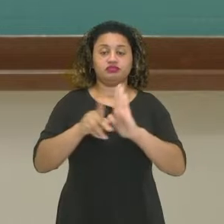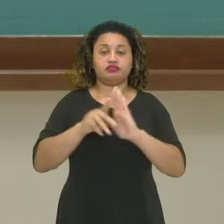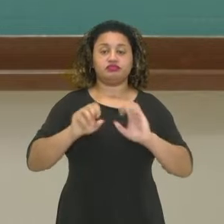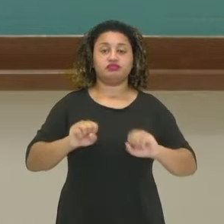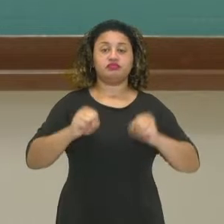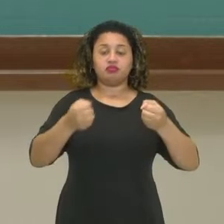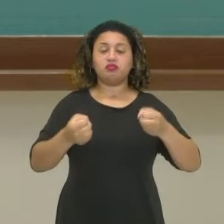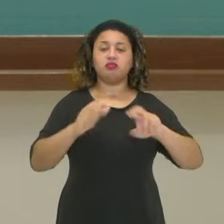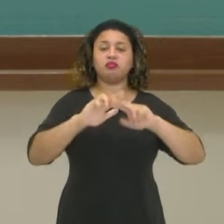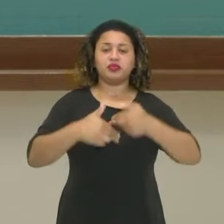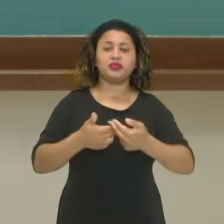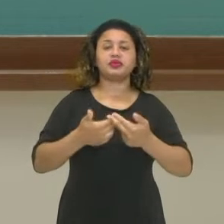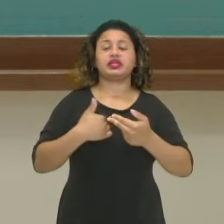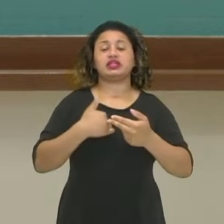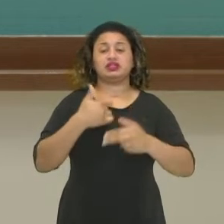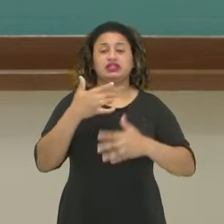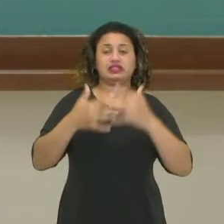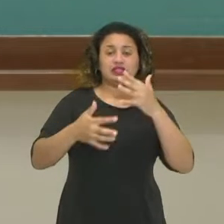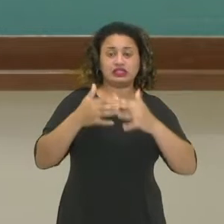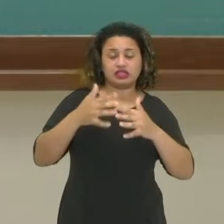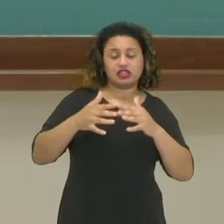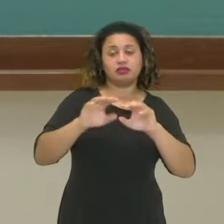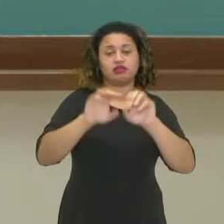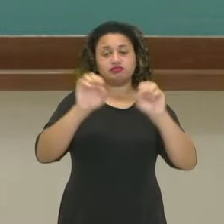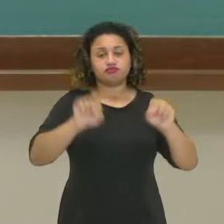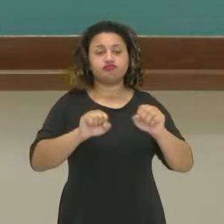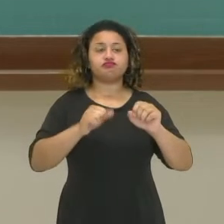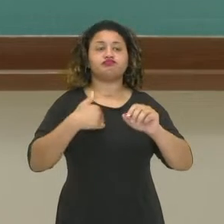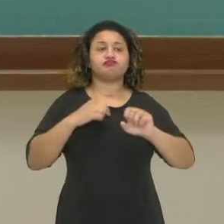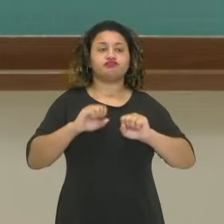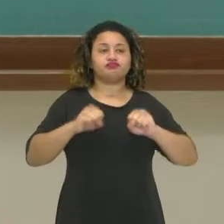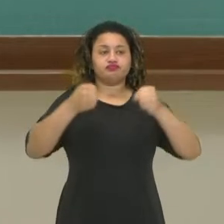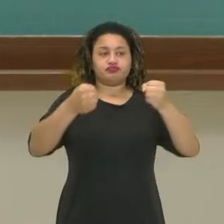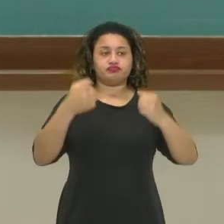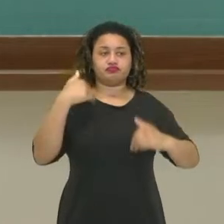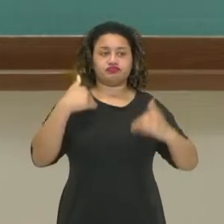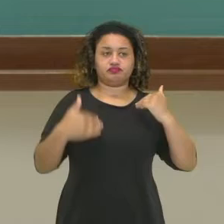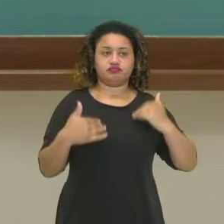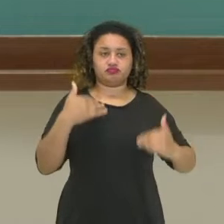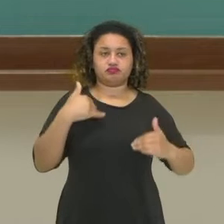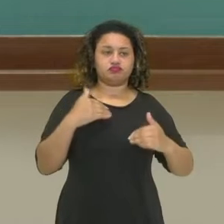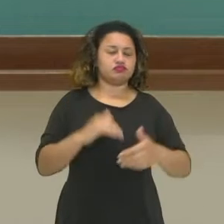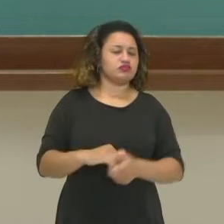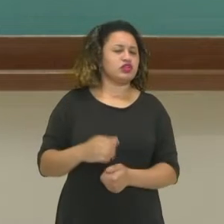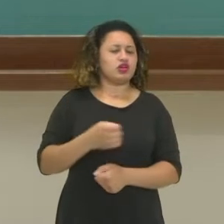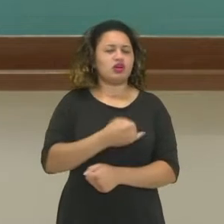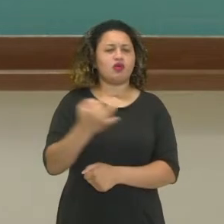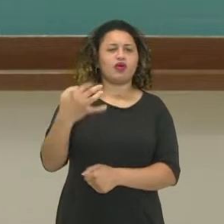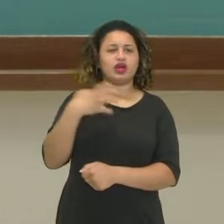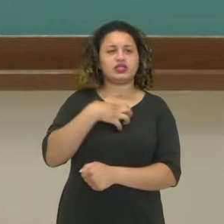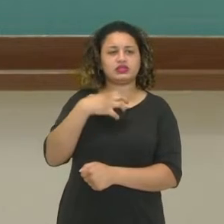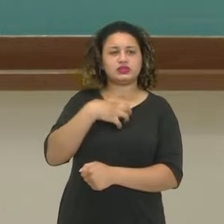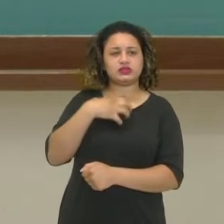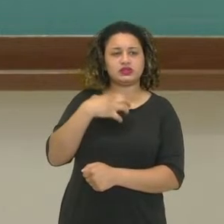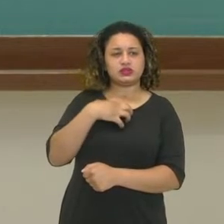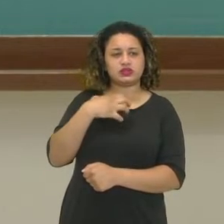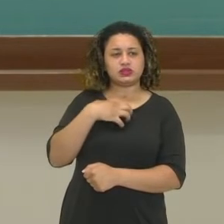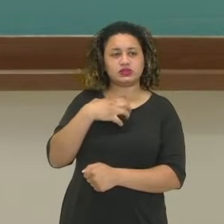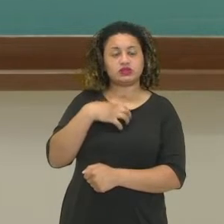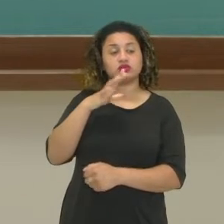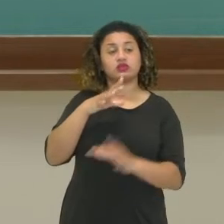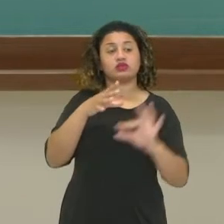ele vai comprometer o sistema imunológico. Quais são os sinais e os sintomas da AIDS? Do